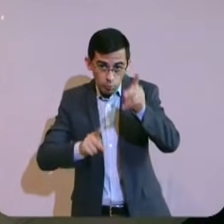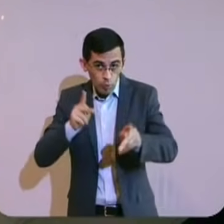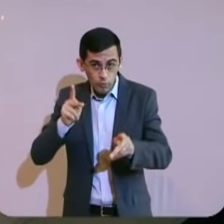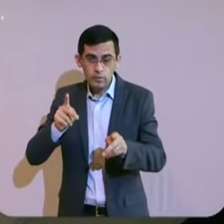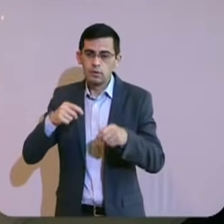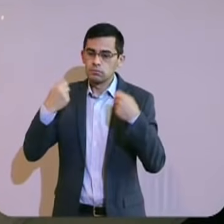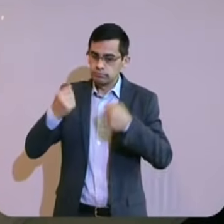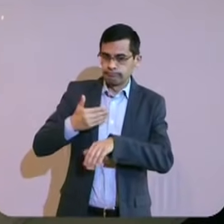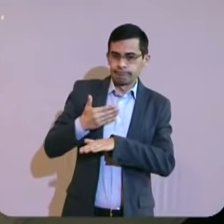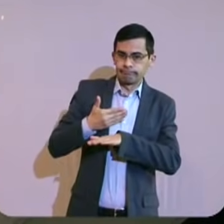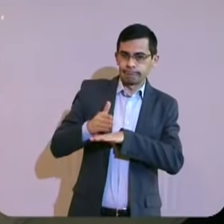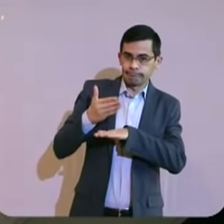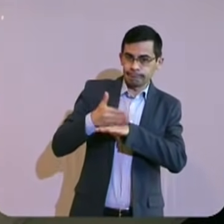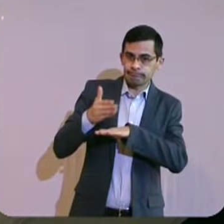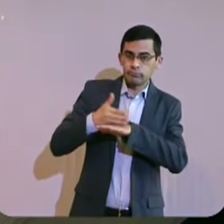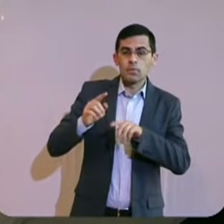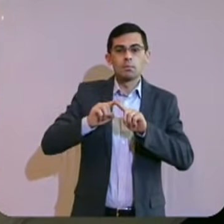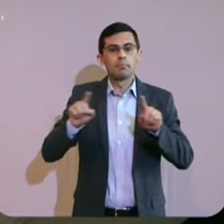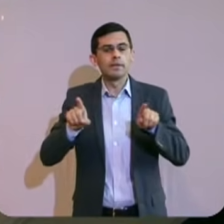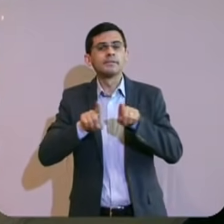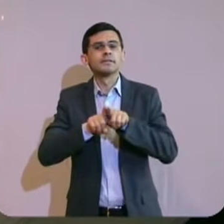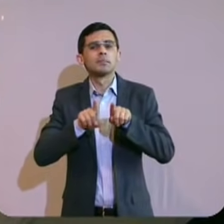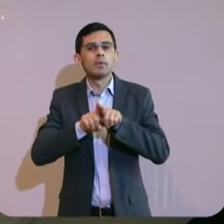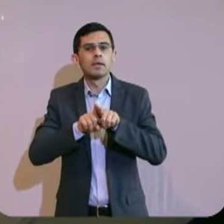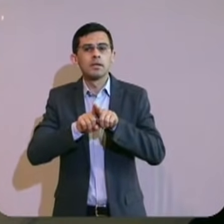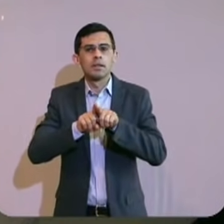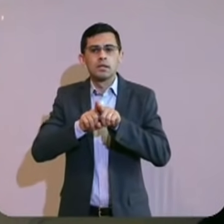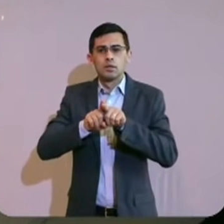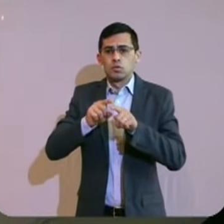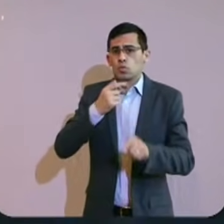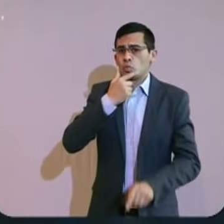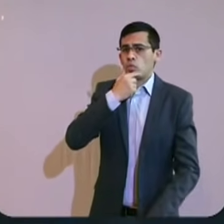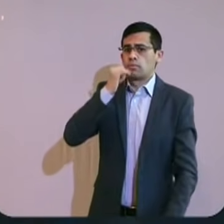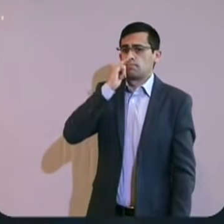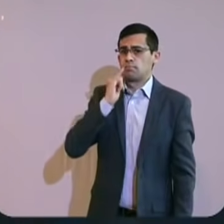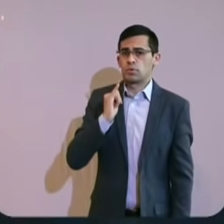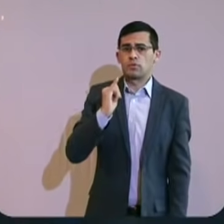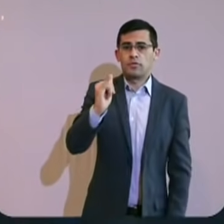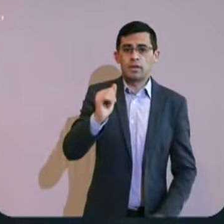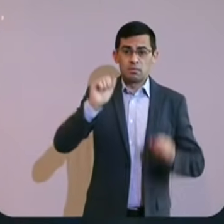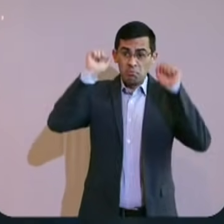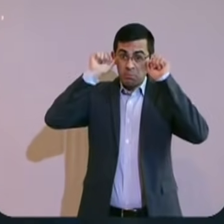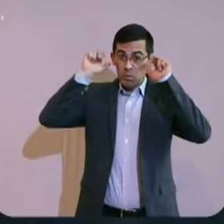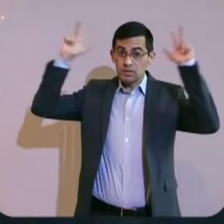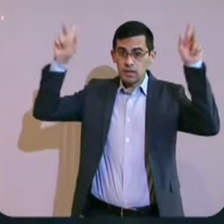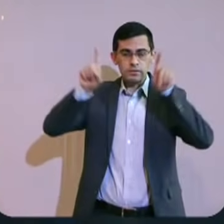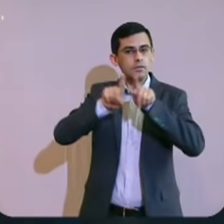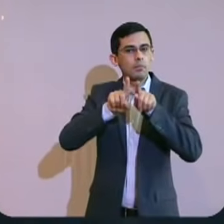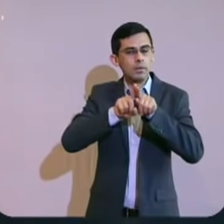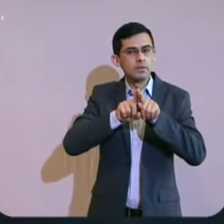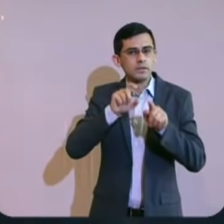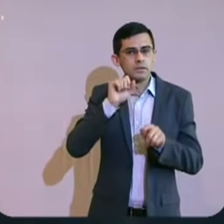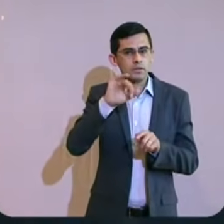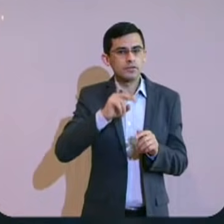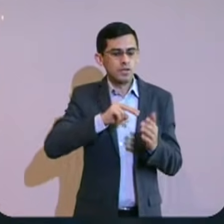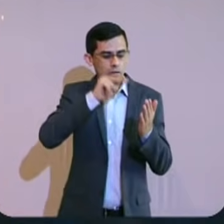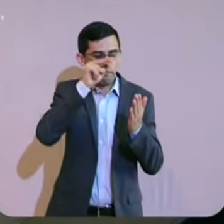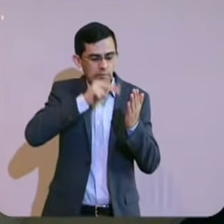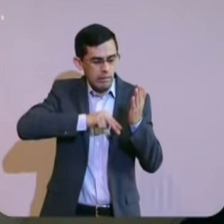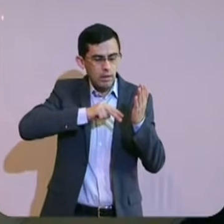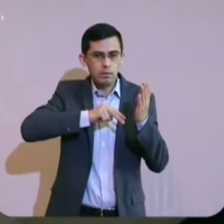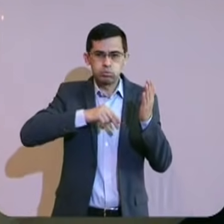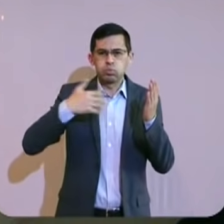ser treinada, mas a do profeta Moisés também foi treinada. Se você olhar, é